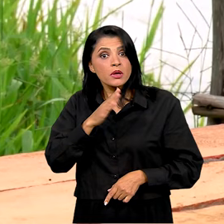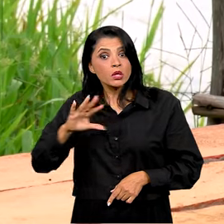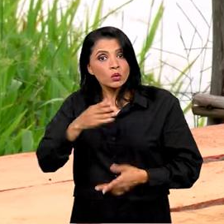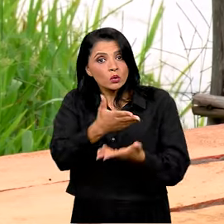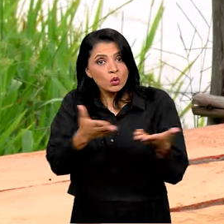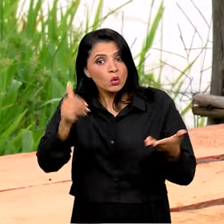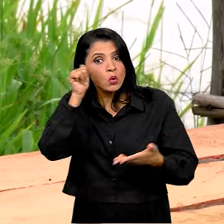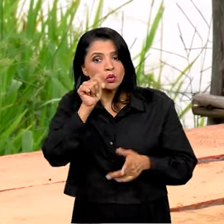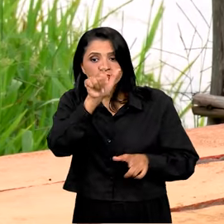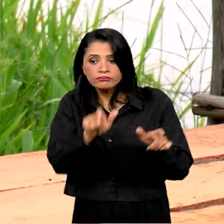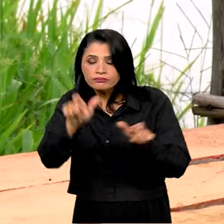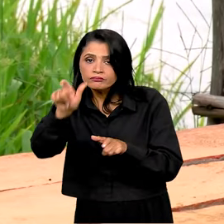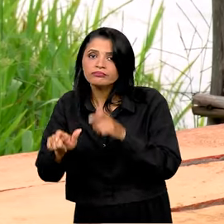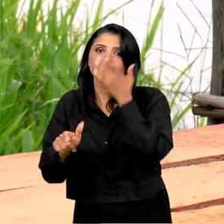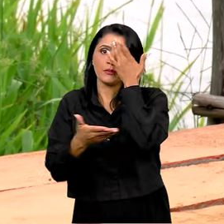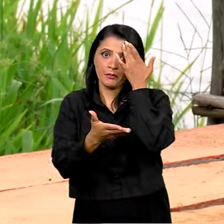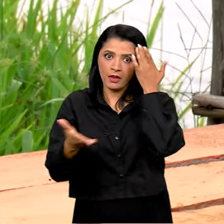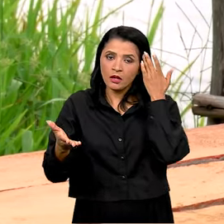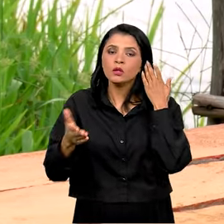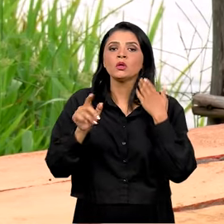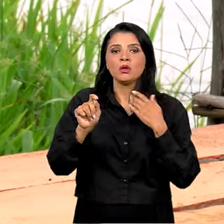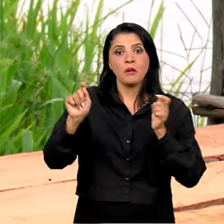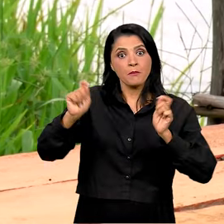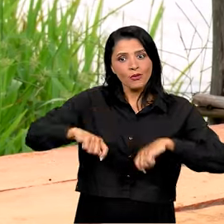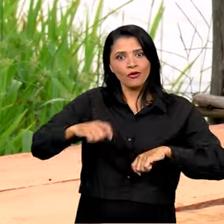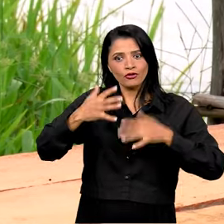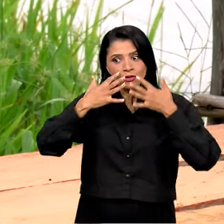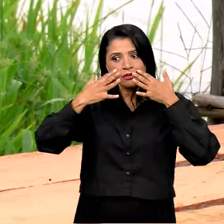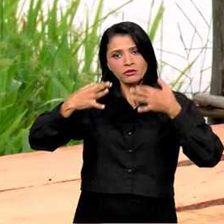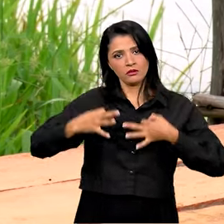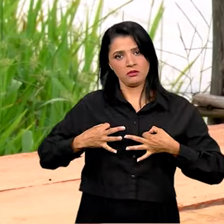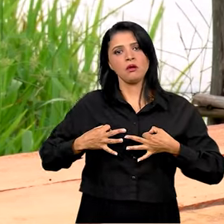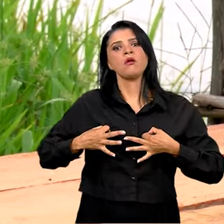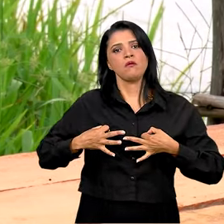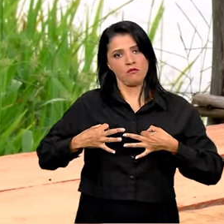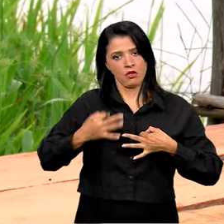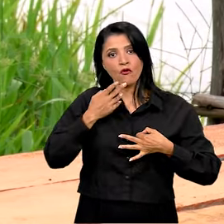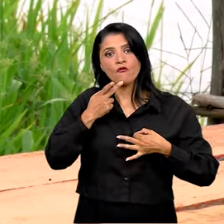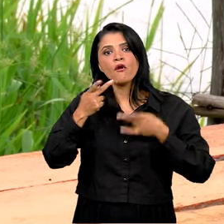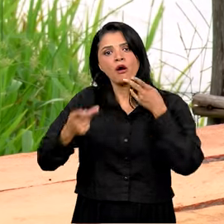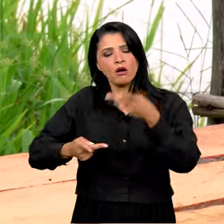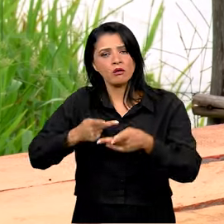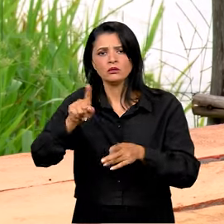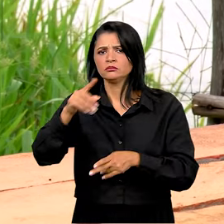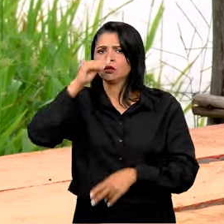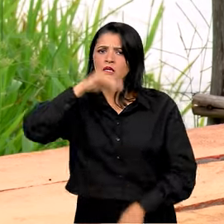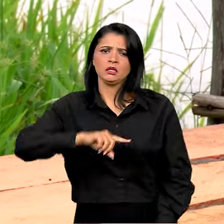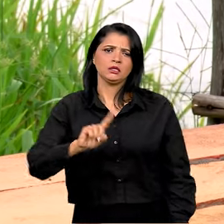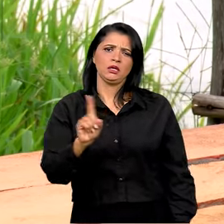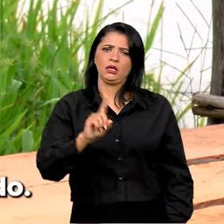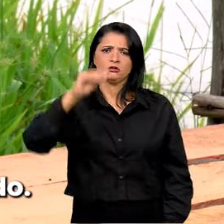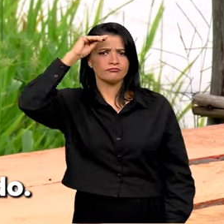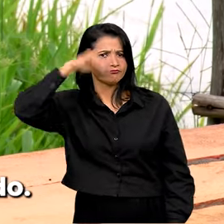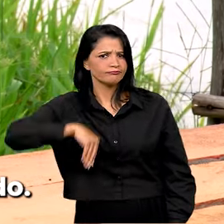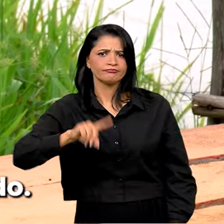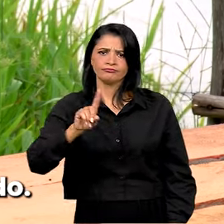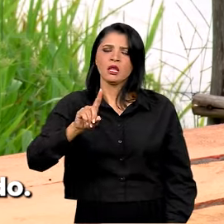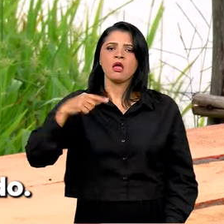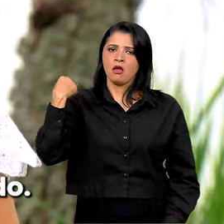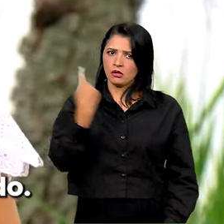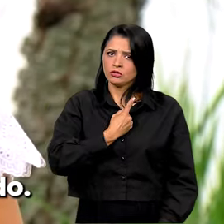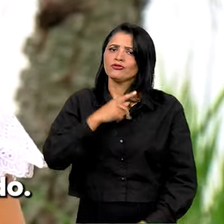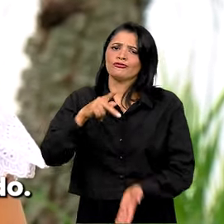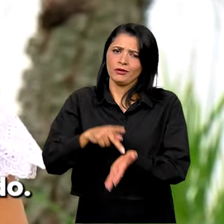para todas as mulheres que puderem me ouvir né não desistir nós